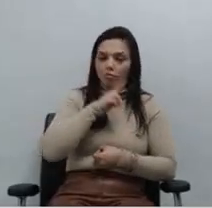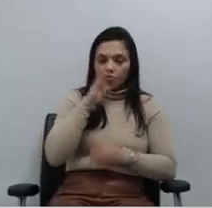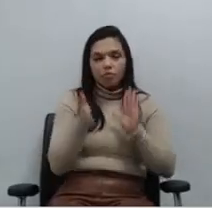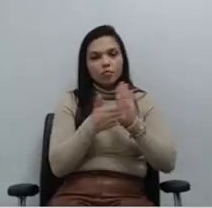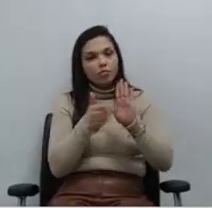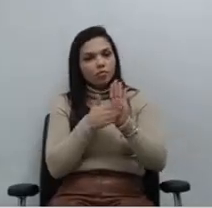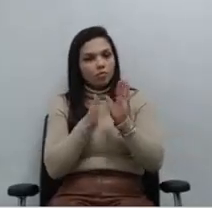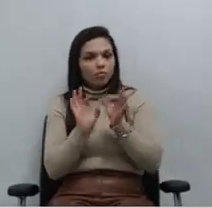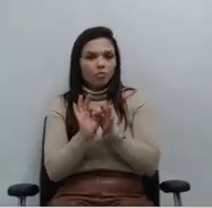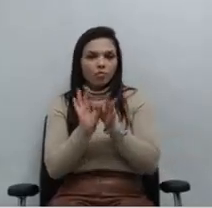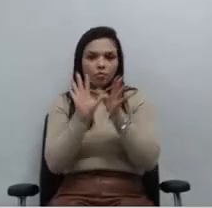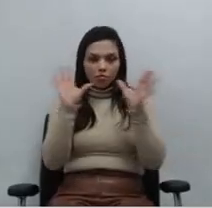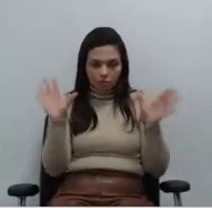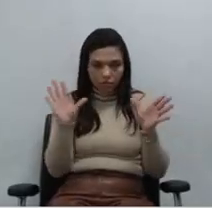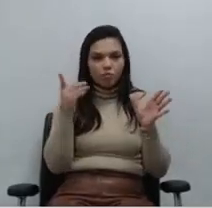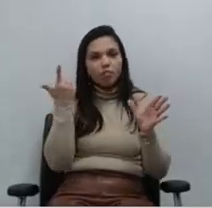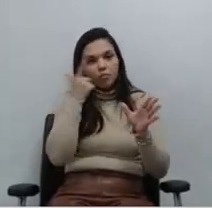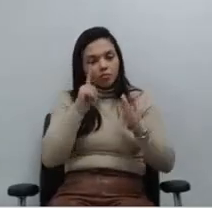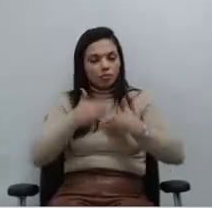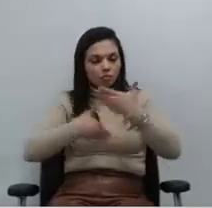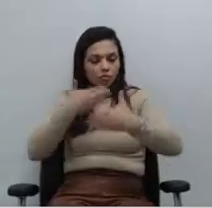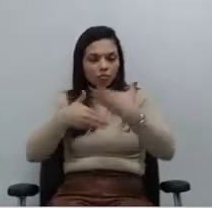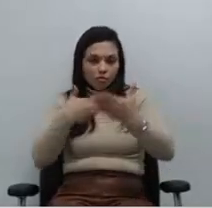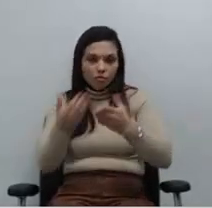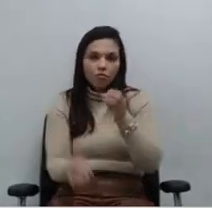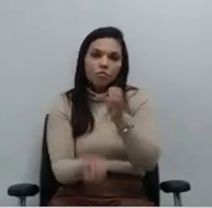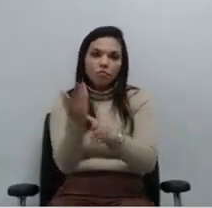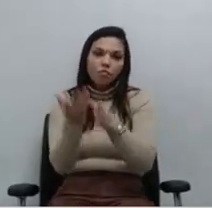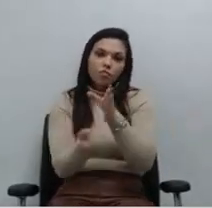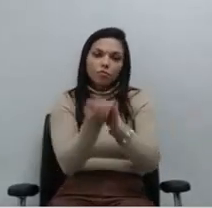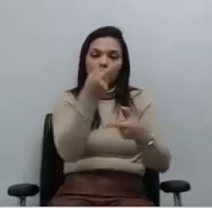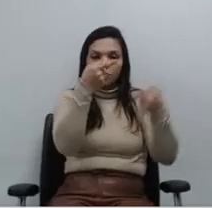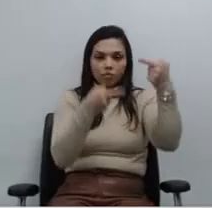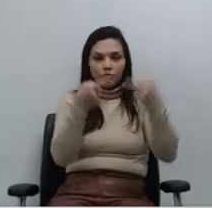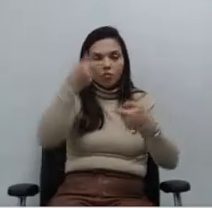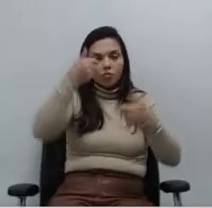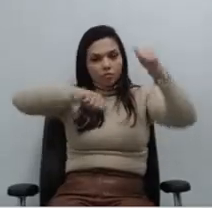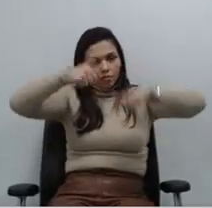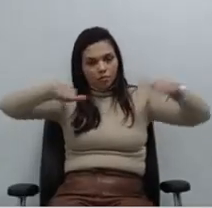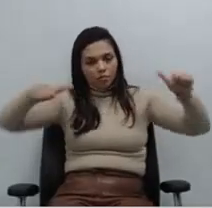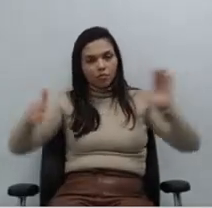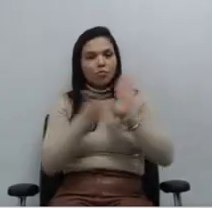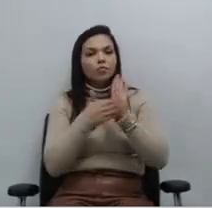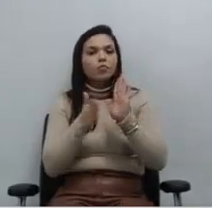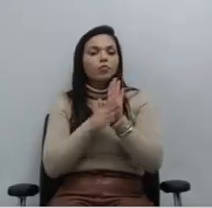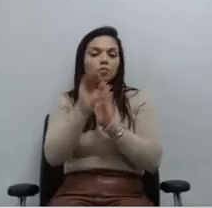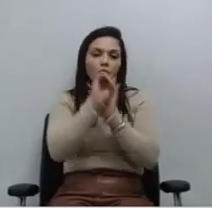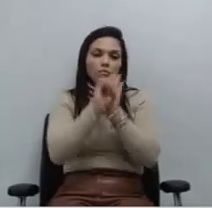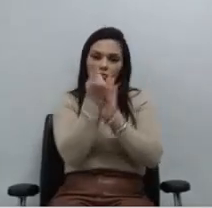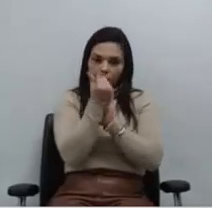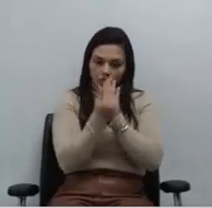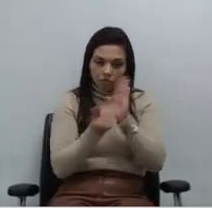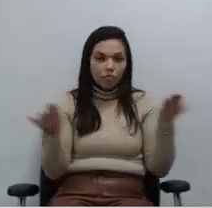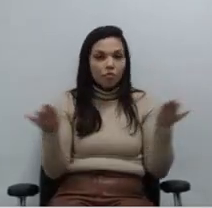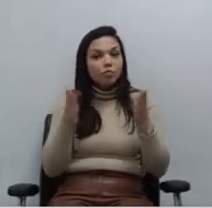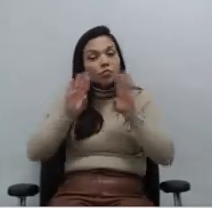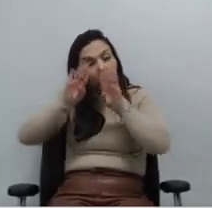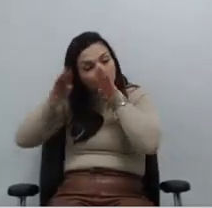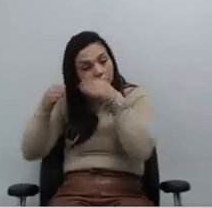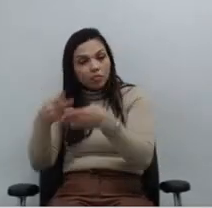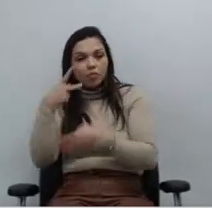de deliberação para estabelecer procedimentos para a confecção e discussão de análise das propostas orçamentárias. Agora, entrando especificamente